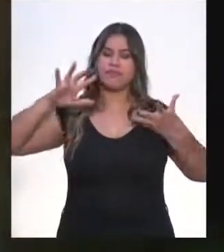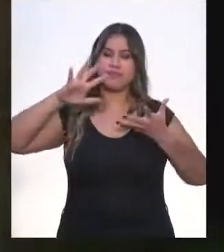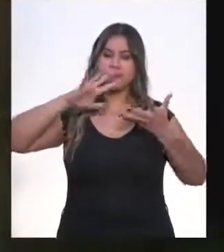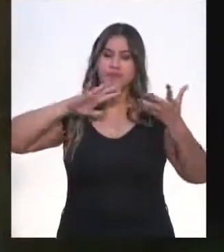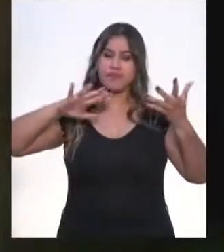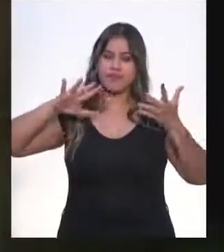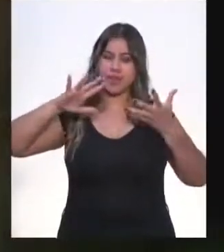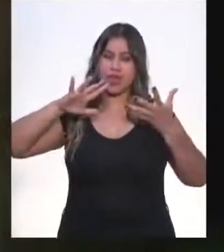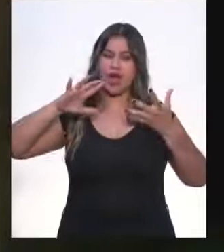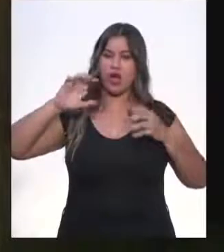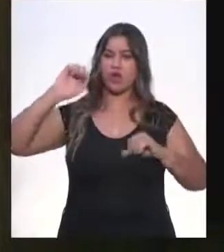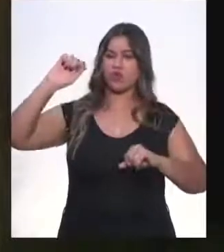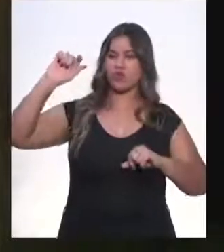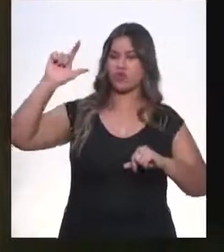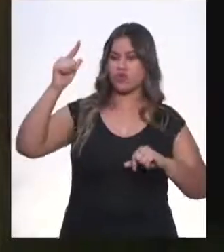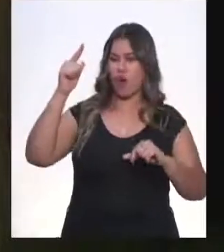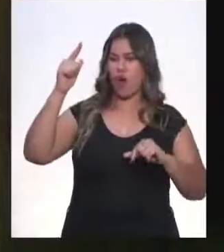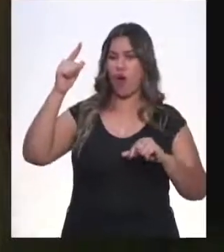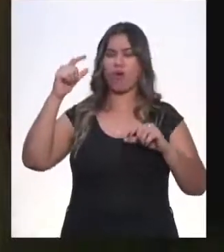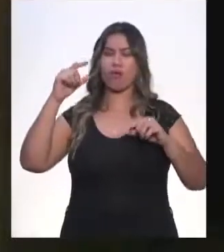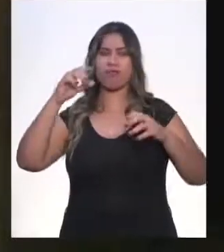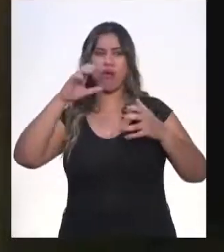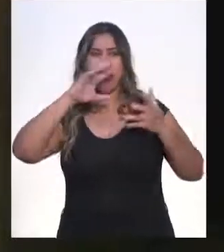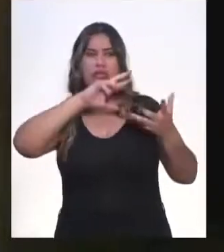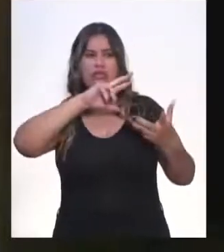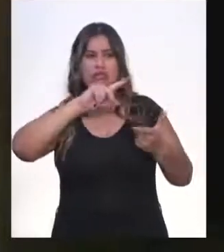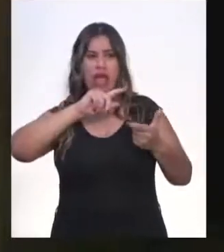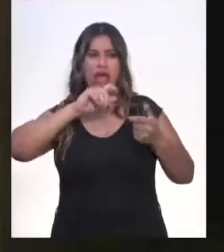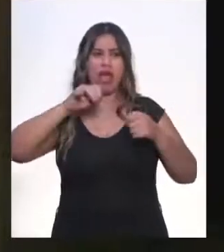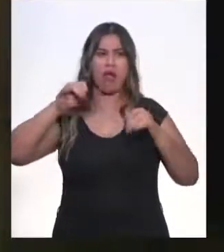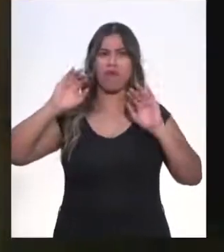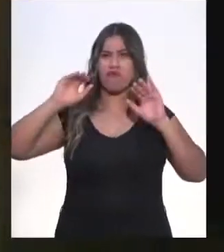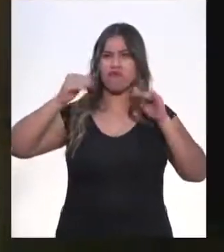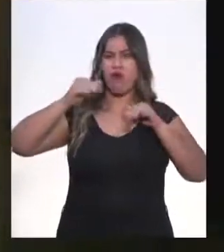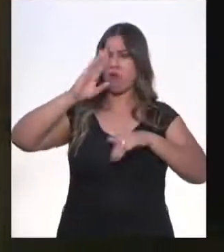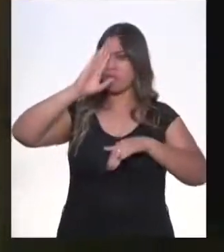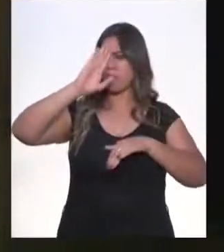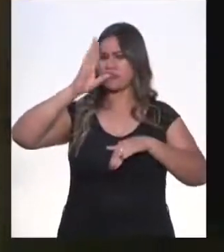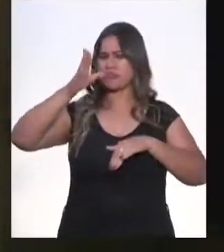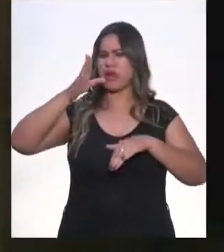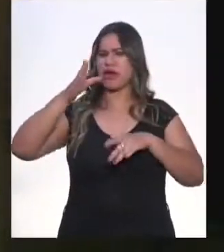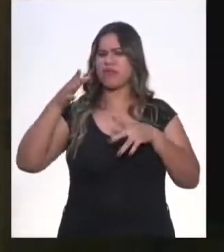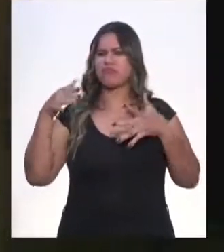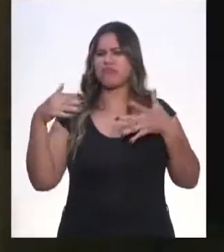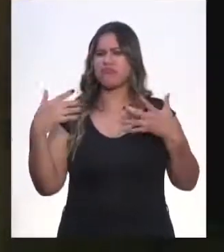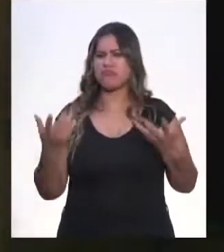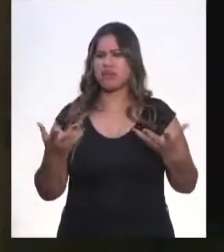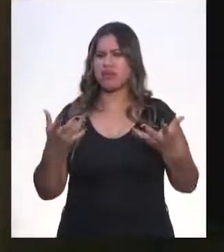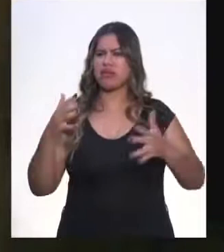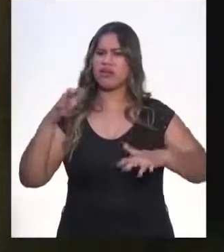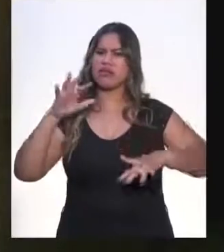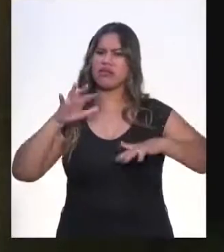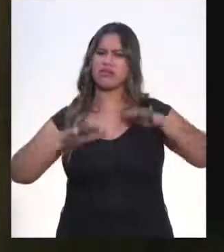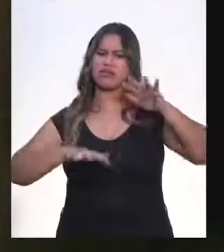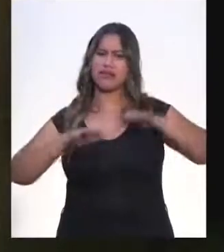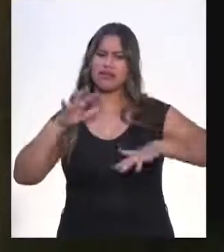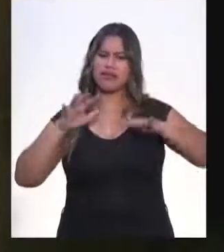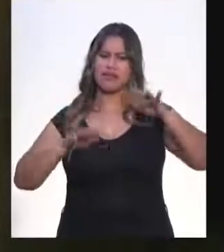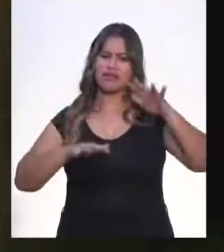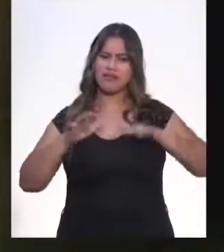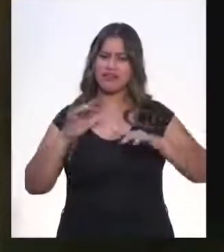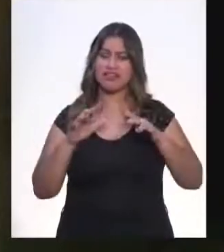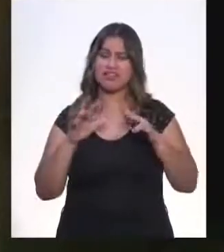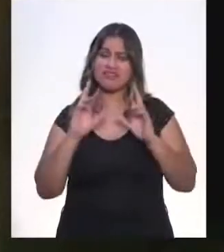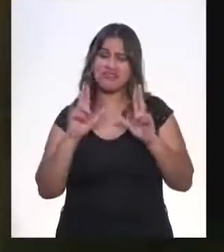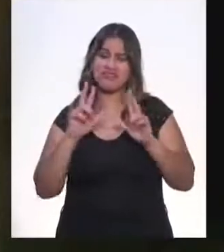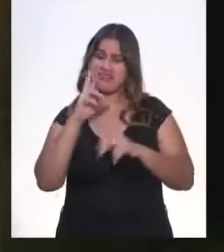é o centro do universo, a Terra é o centro do universo, essas questões assim, talvez do ponto de vista prático elas não realmente não façam